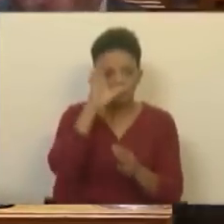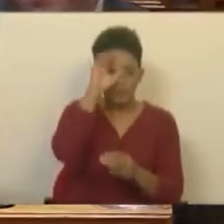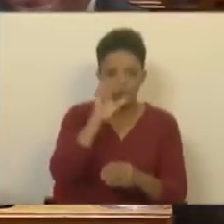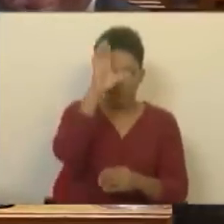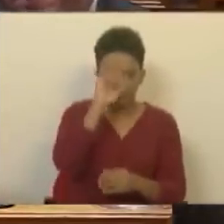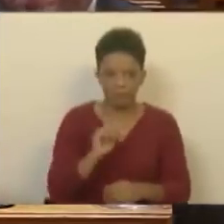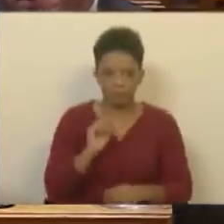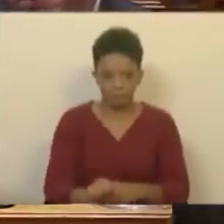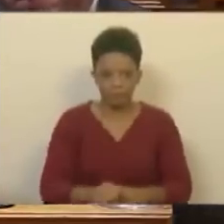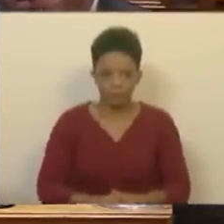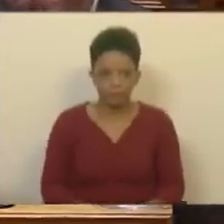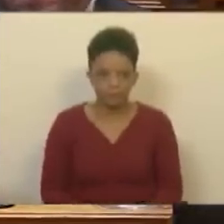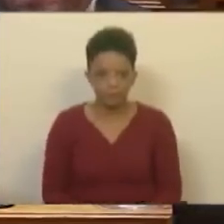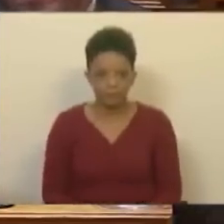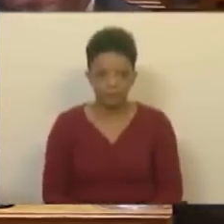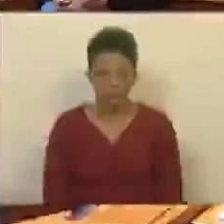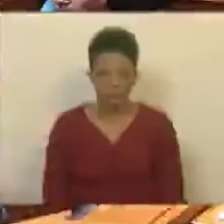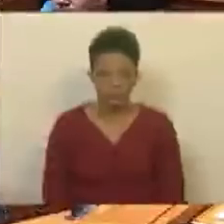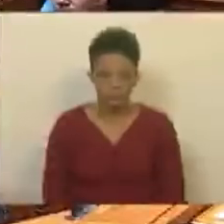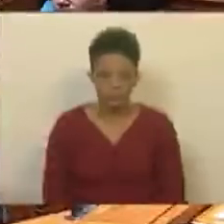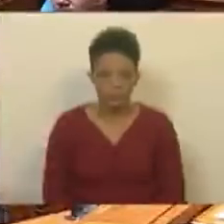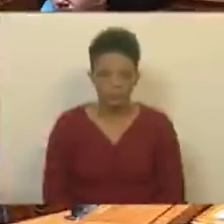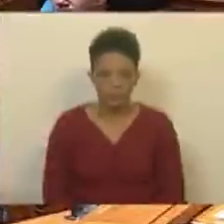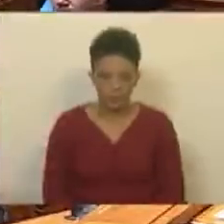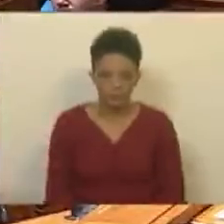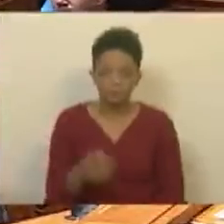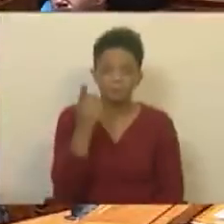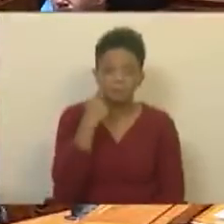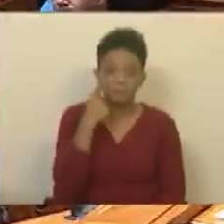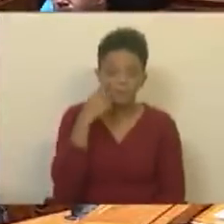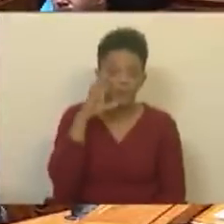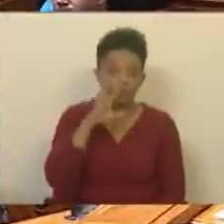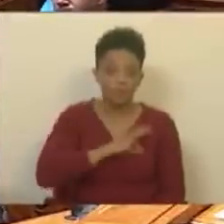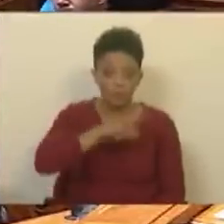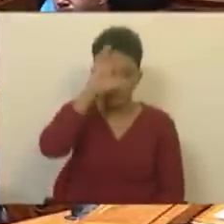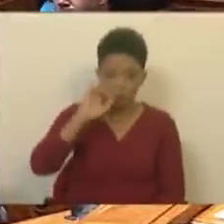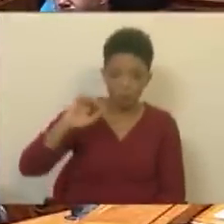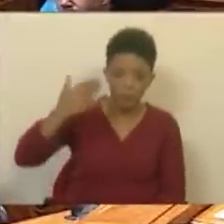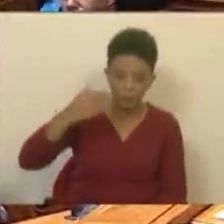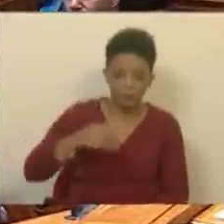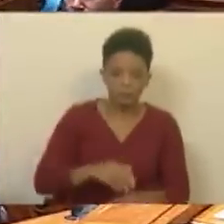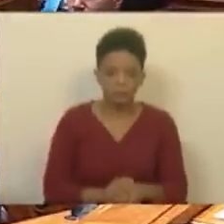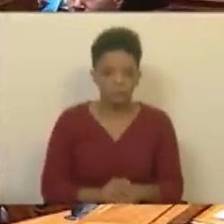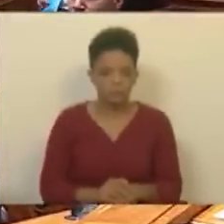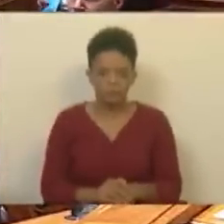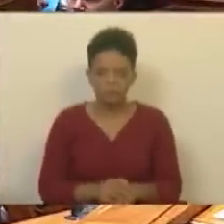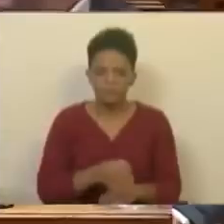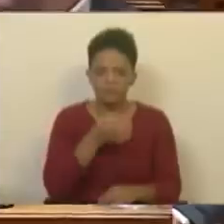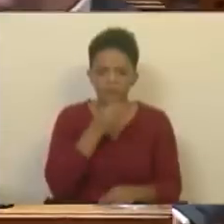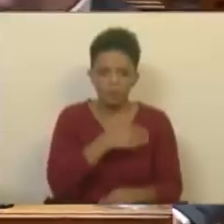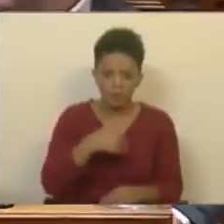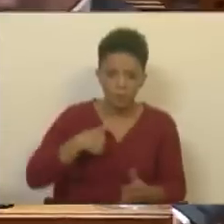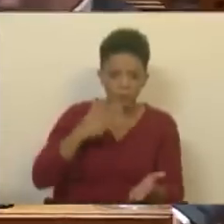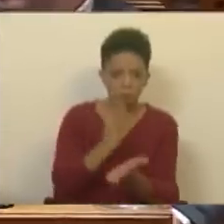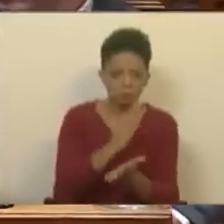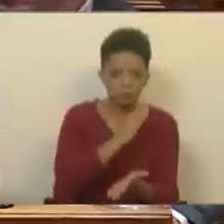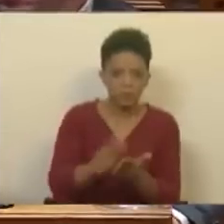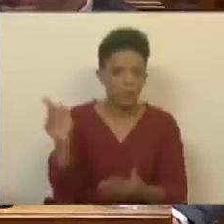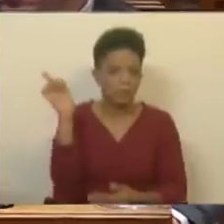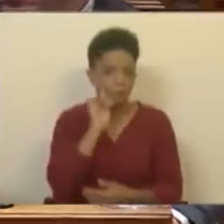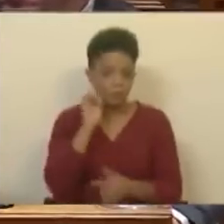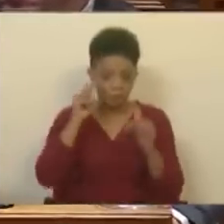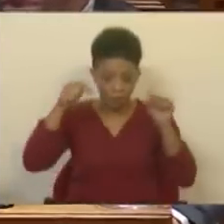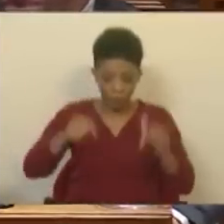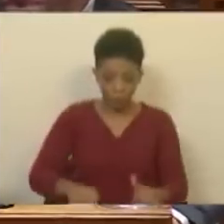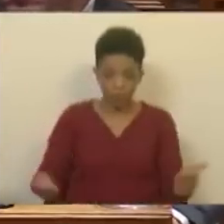governo repara Senhor o primeiro-ministro que nunca mais se falou de saúde e é importante